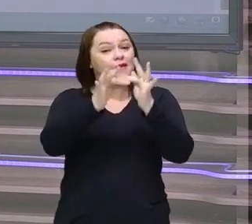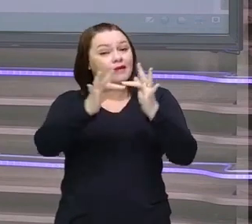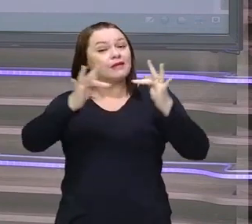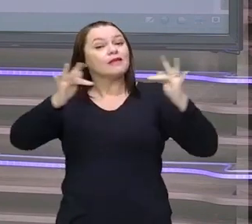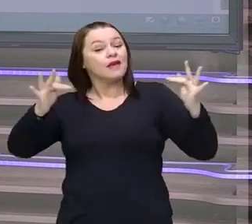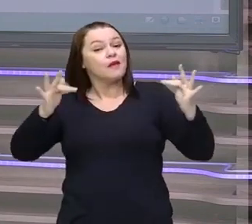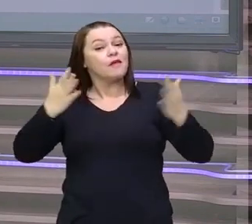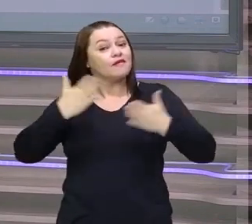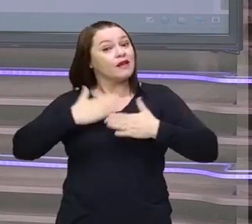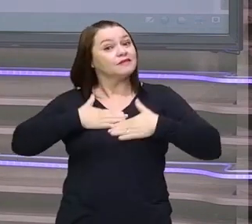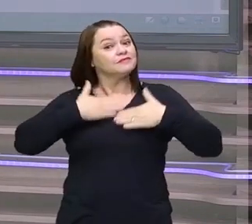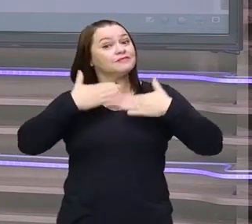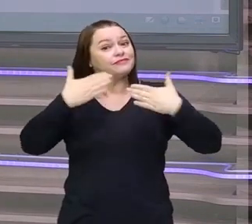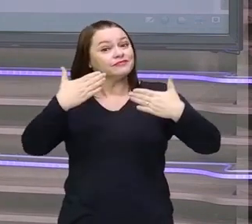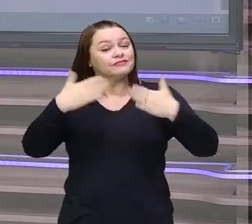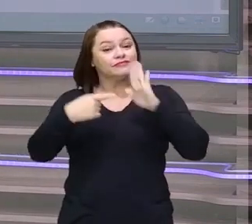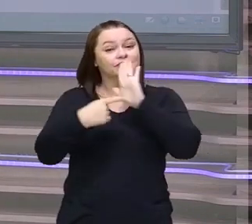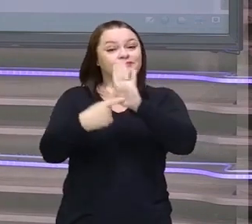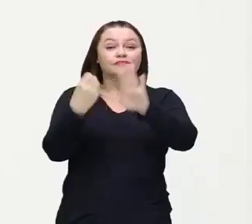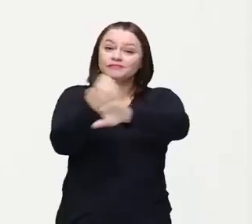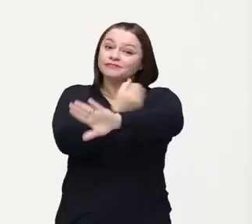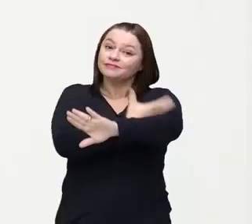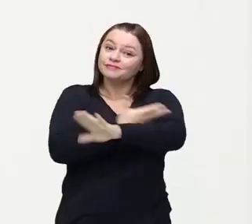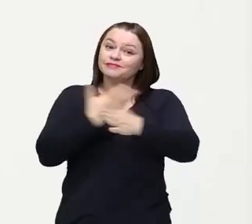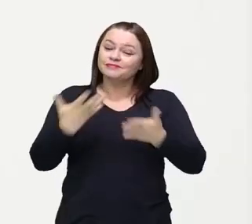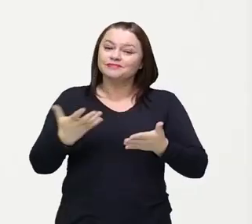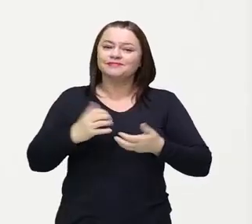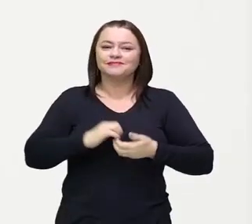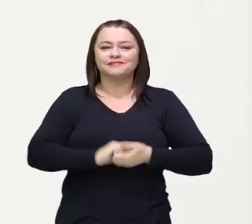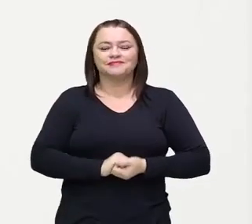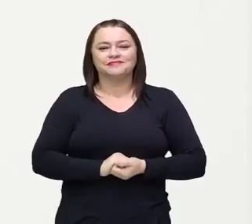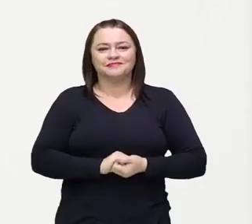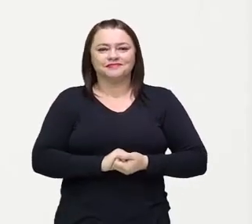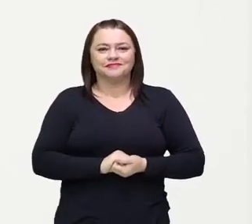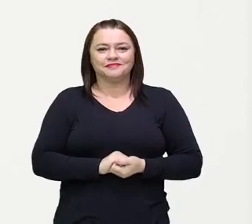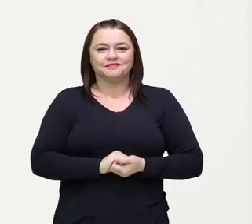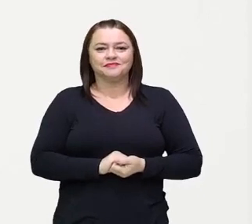frase exclamativa. Vamos para o próximo.